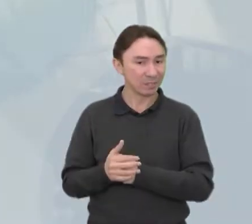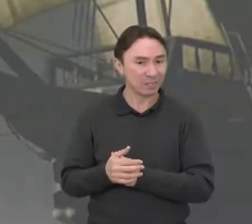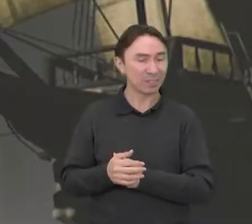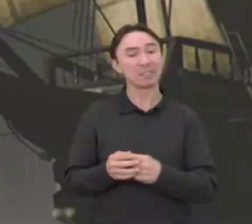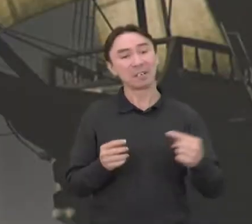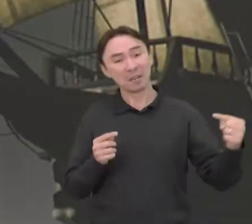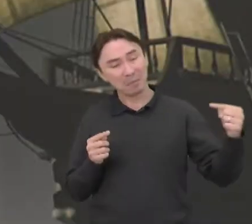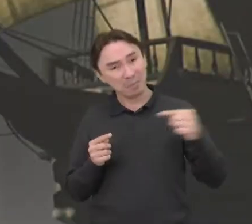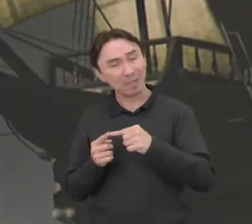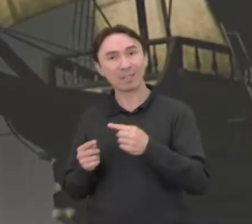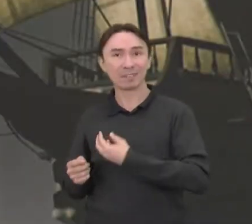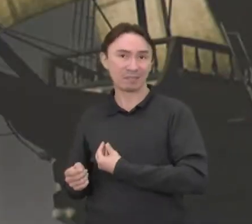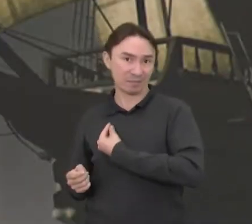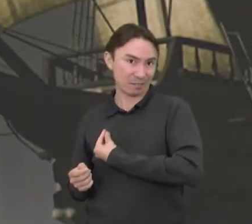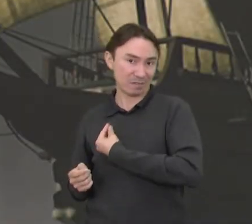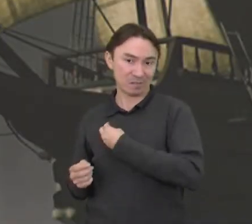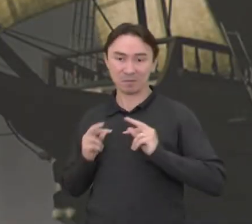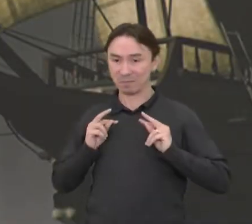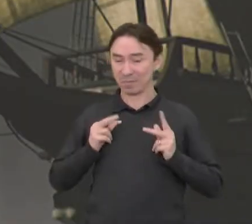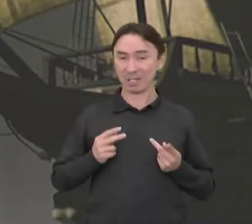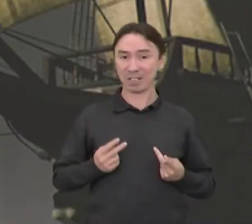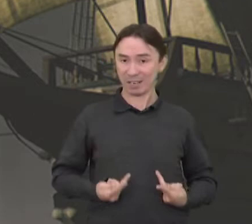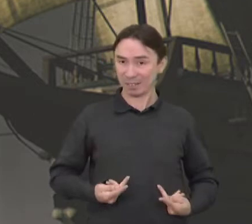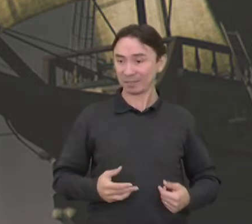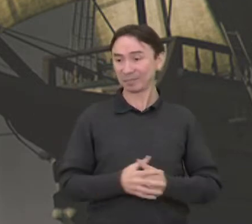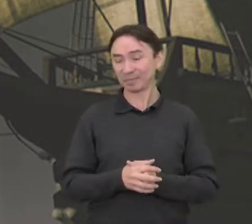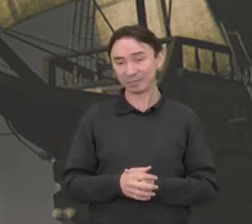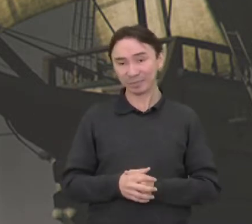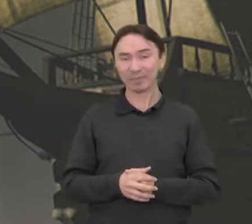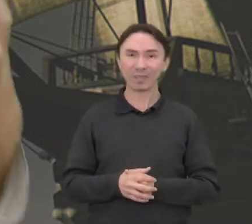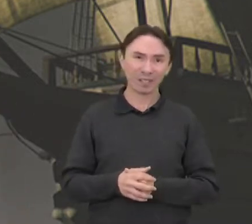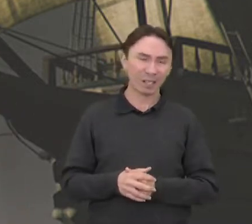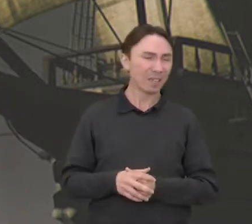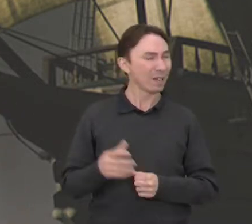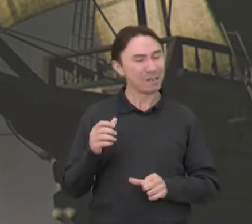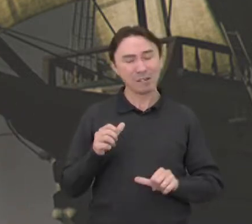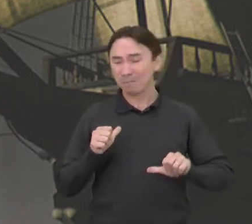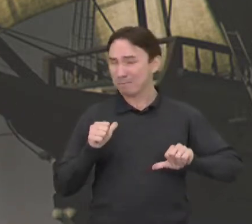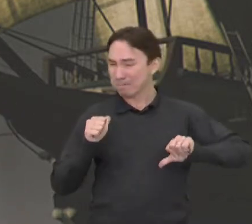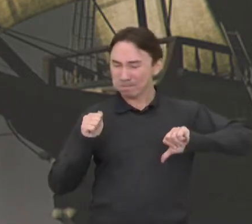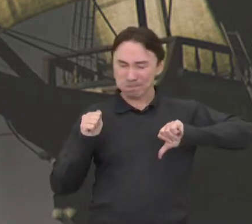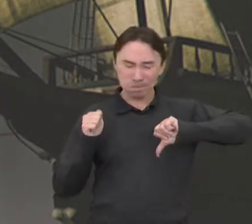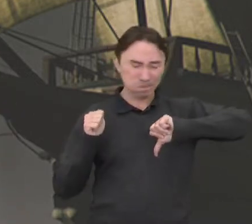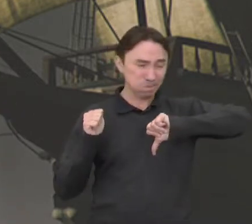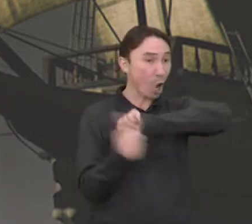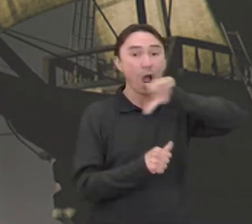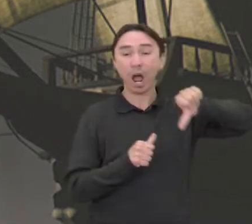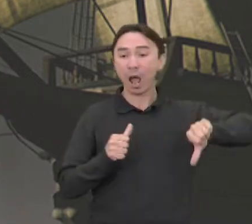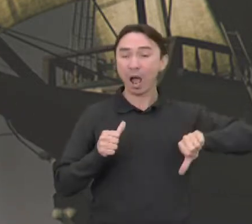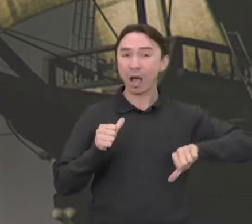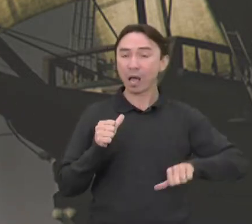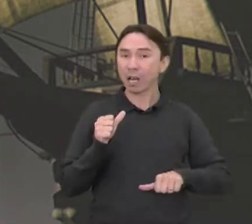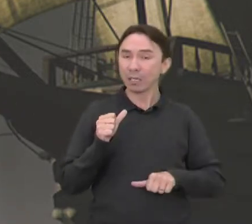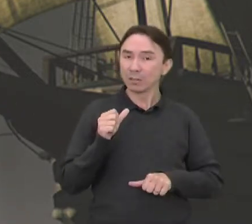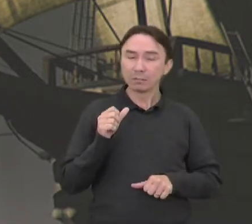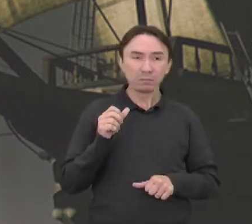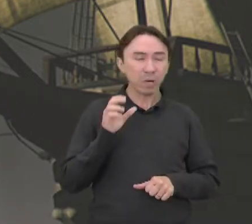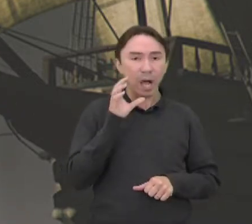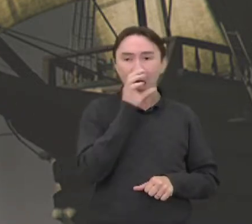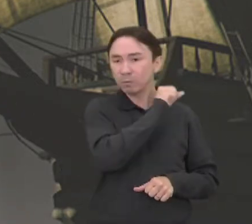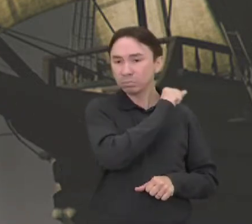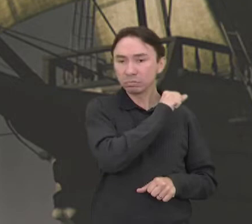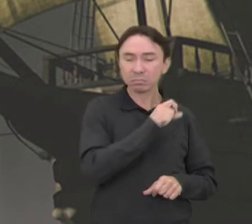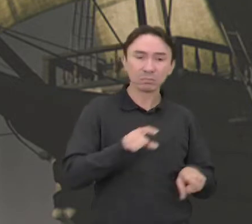sempre mudanças, pode voltar em mim um pouquinho, são sempre mudanças assim bem drásticas, né, bem rápidas, daí